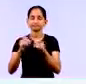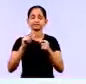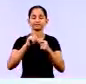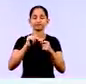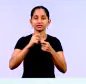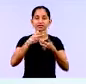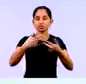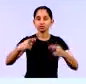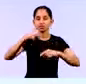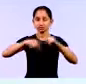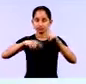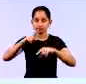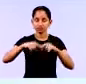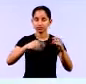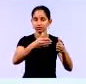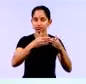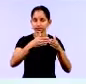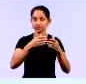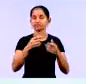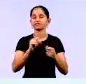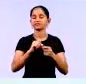matéria-prima.